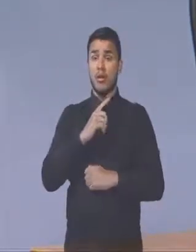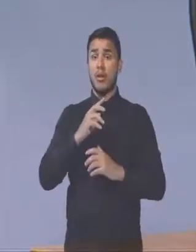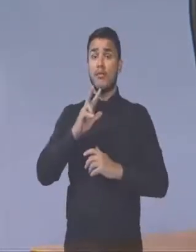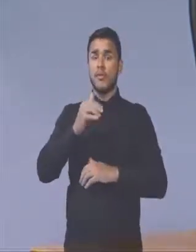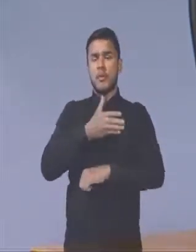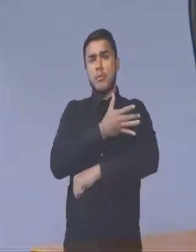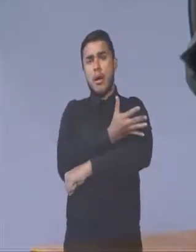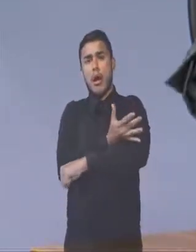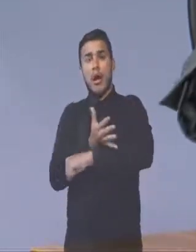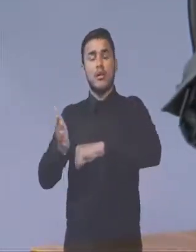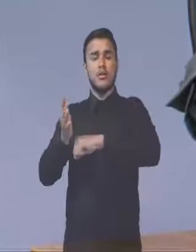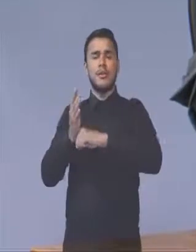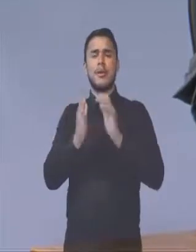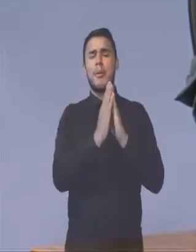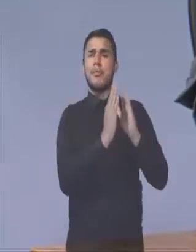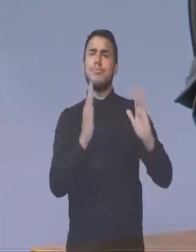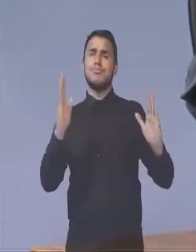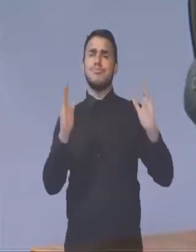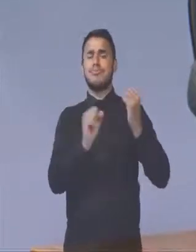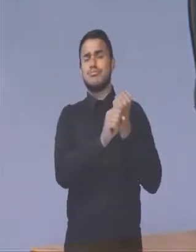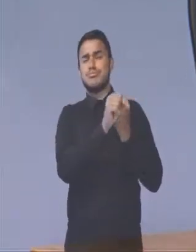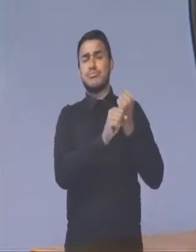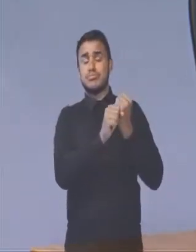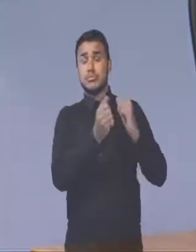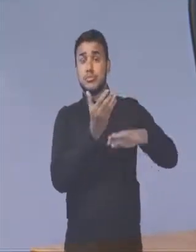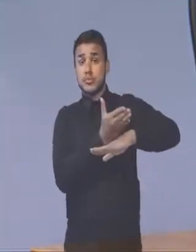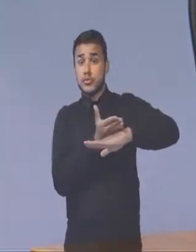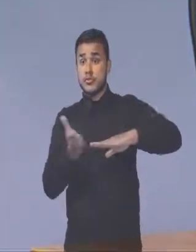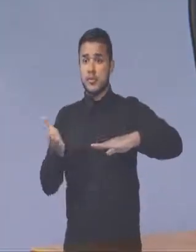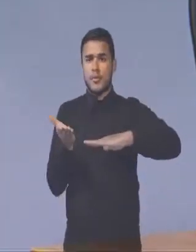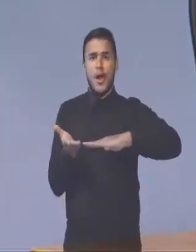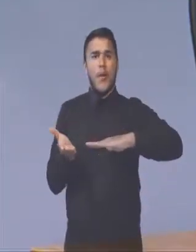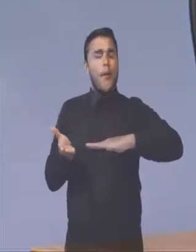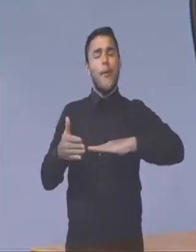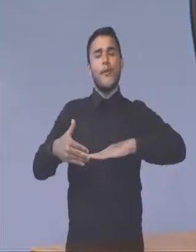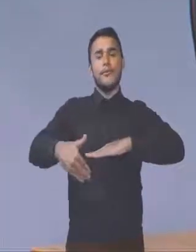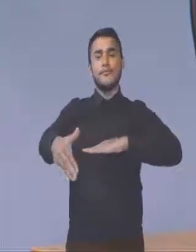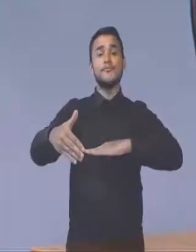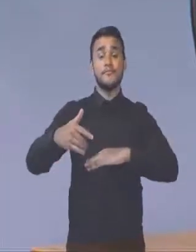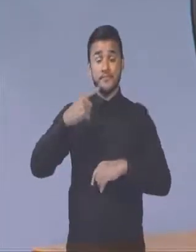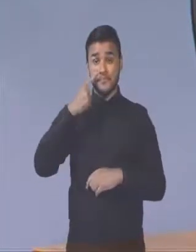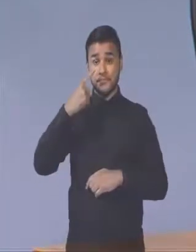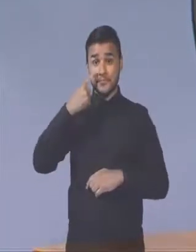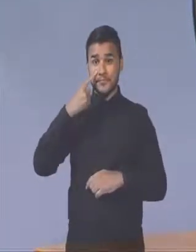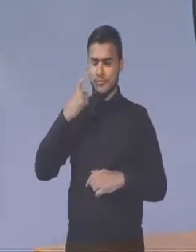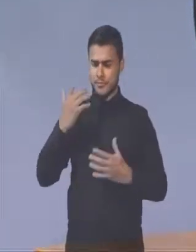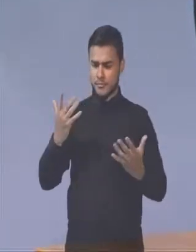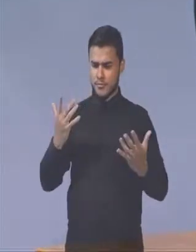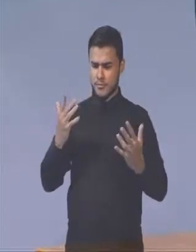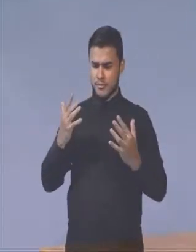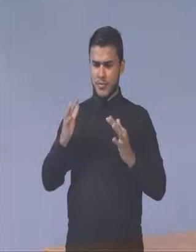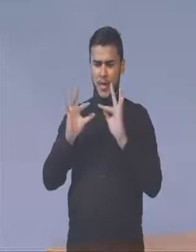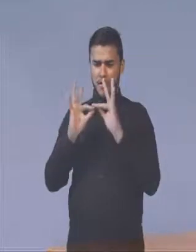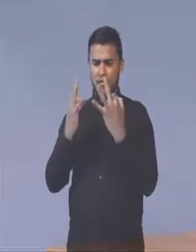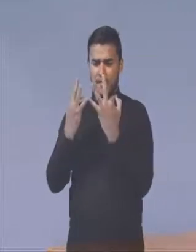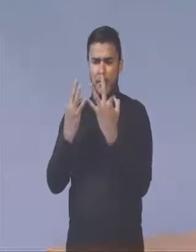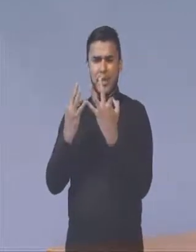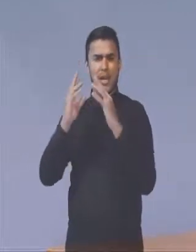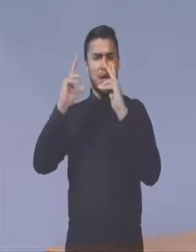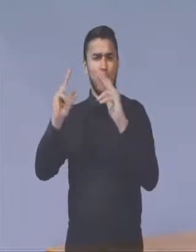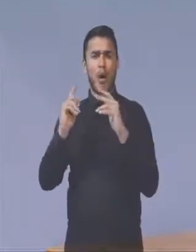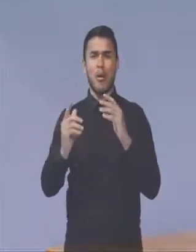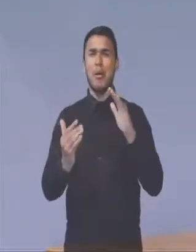é fundamental em grande parte da modernidade, e agora a gente se depara diante de algo que não tem mais o conceito que nós tínhamos antes.